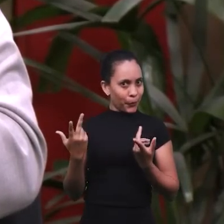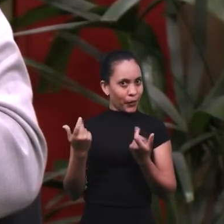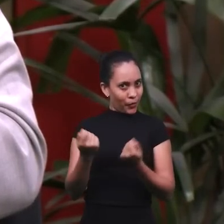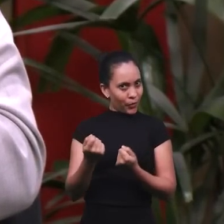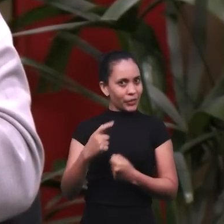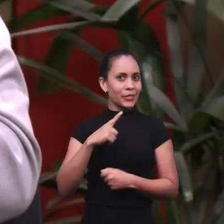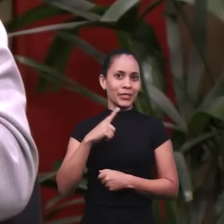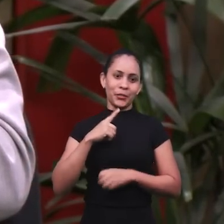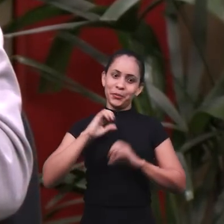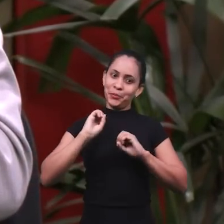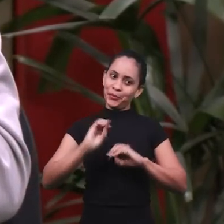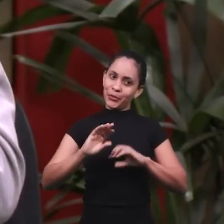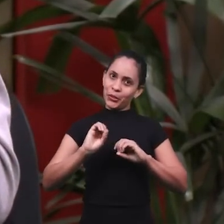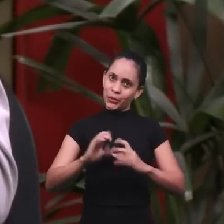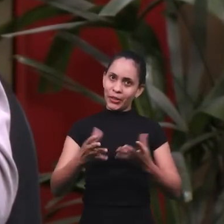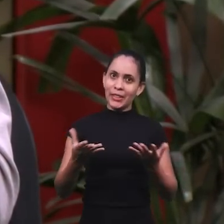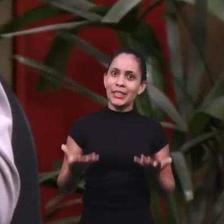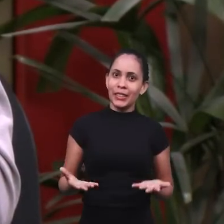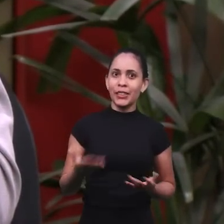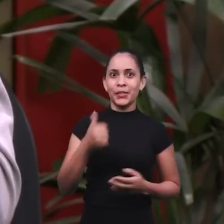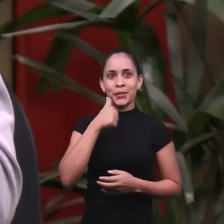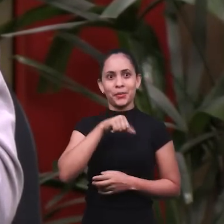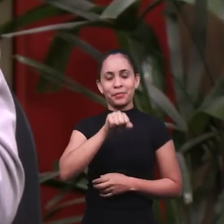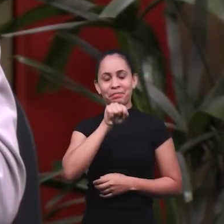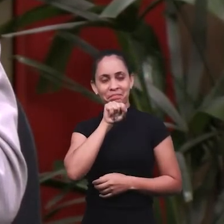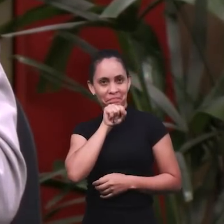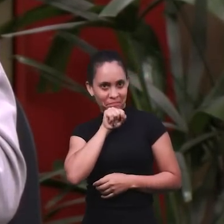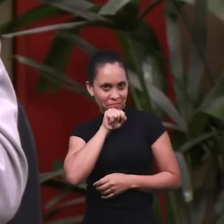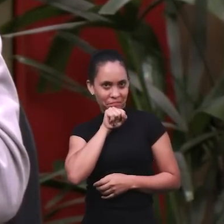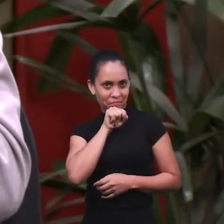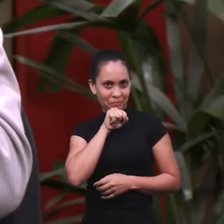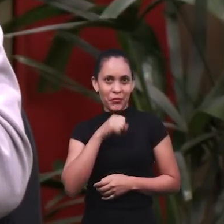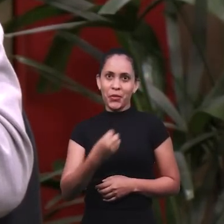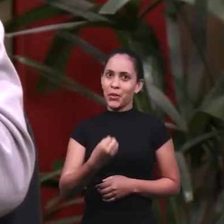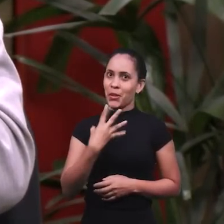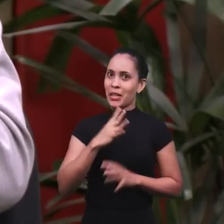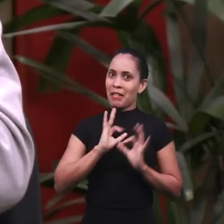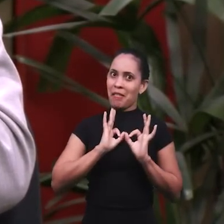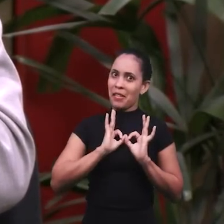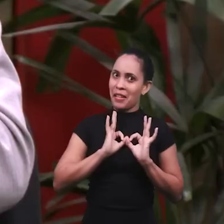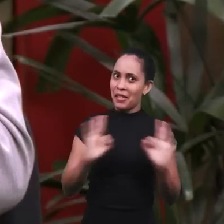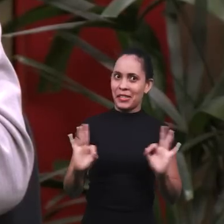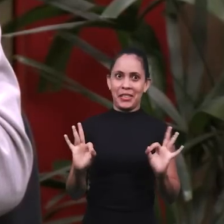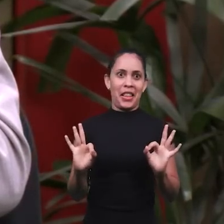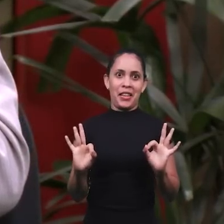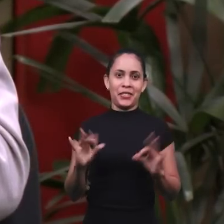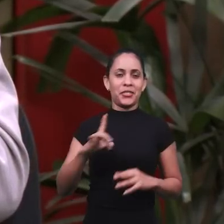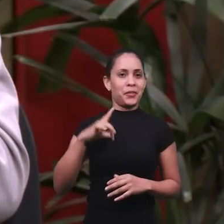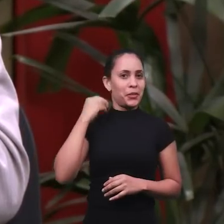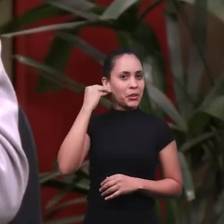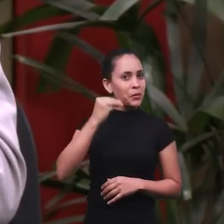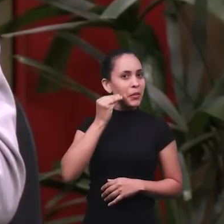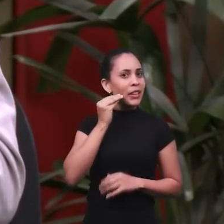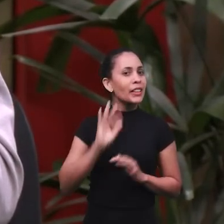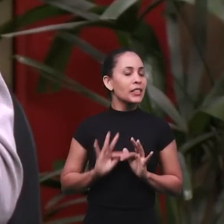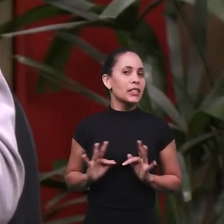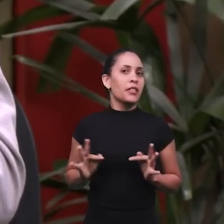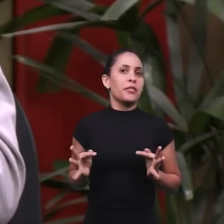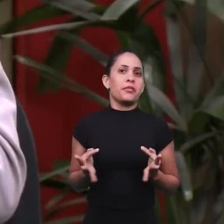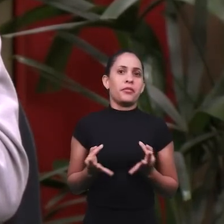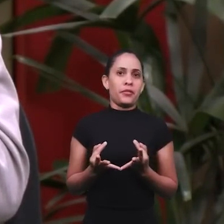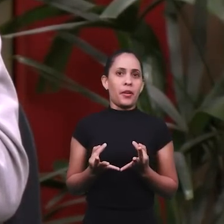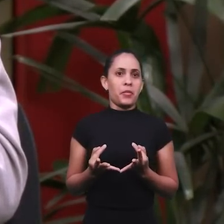vitória, ele deve ter tido um ensino do seu pai muito bom. Ele deve ter uma experiência